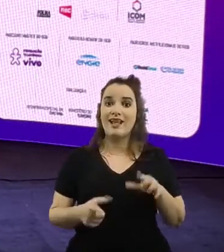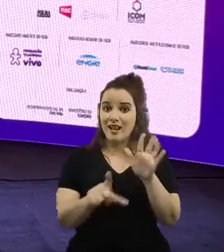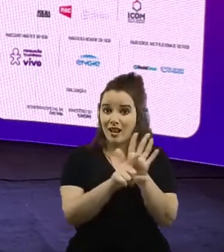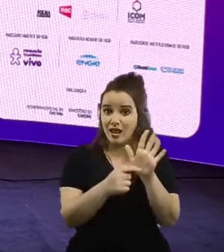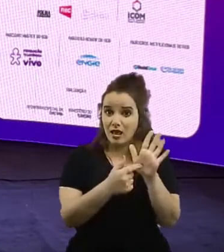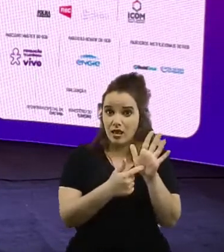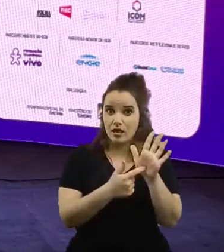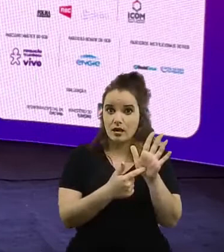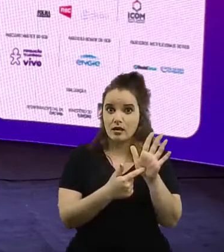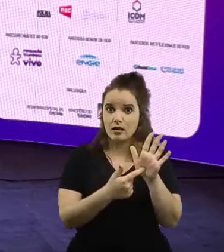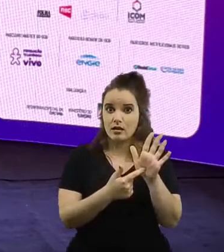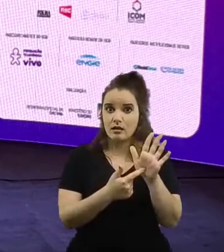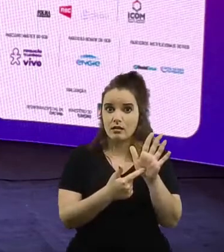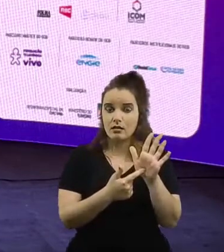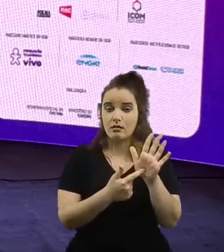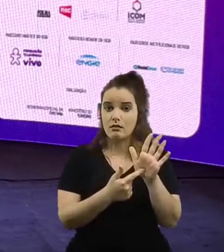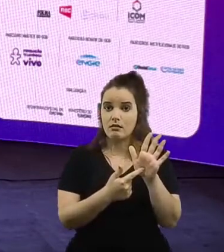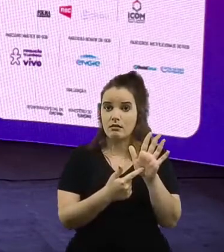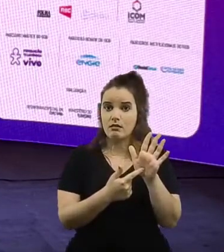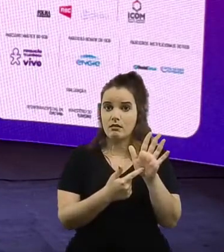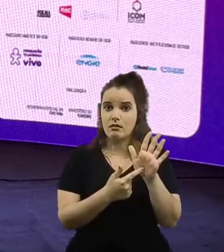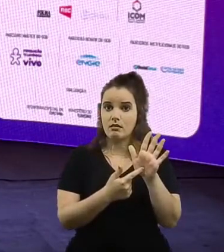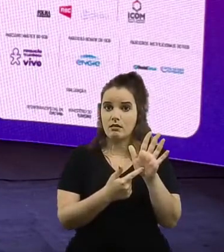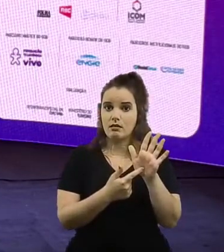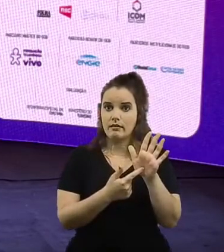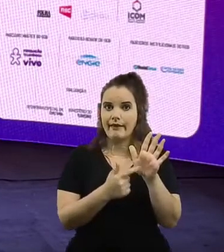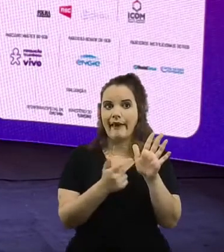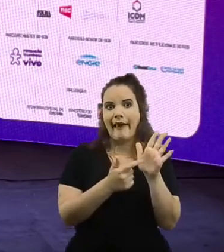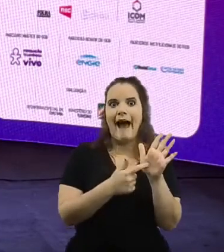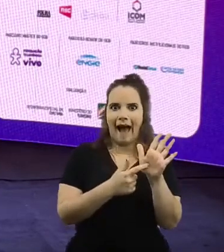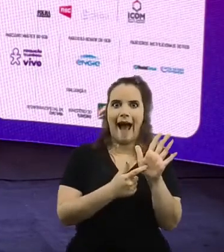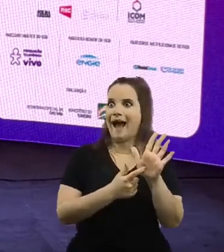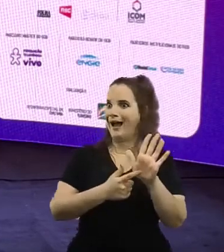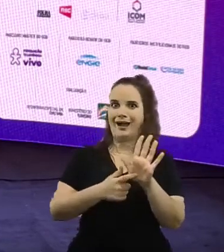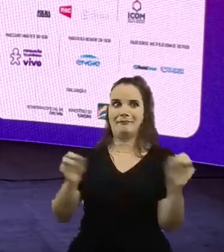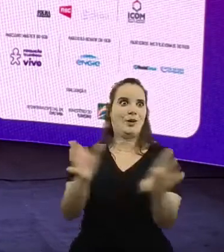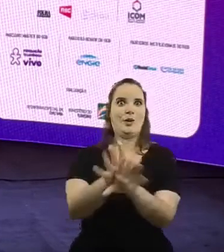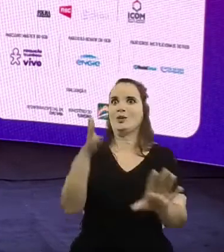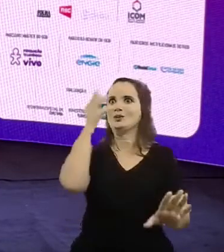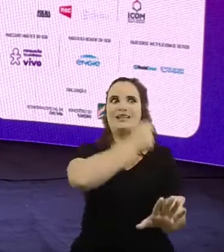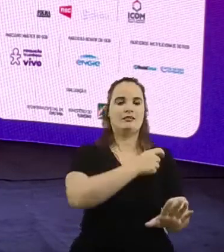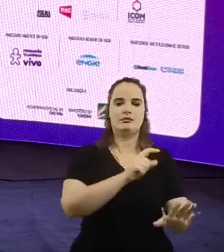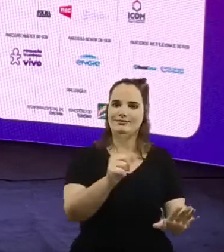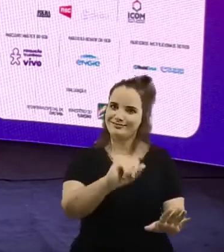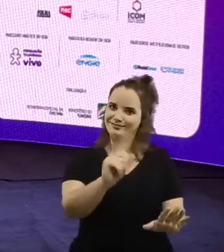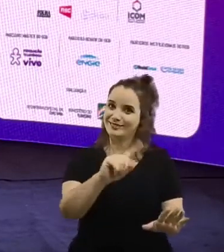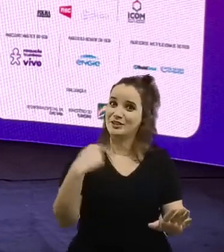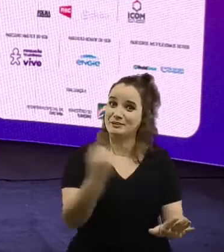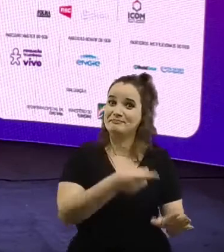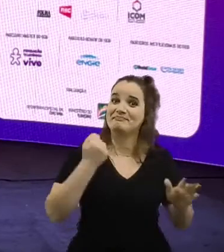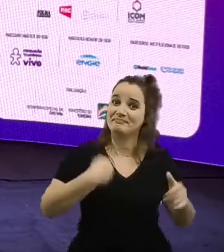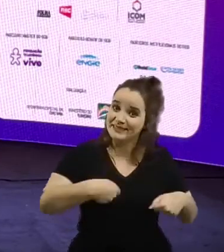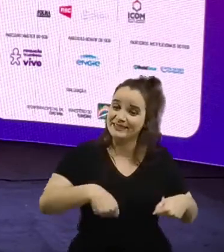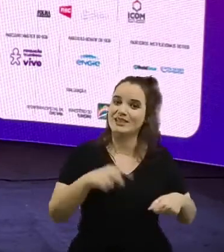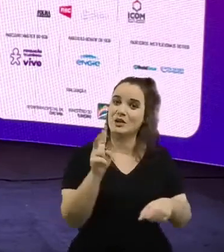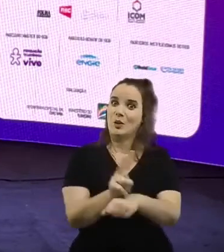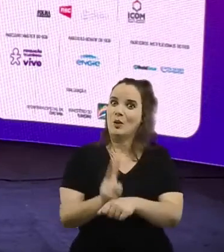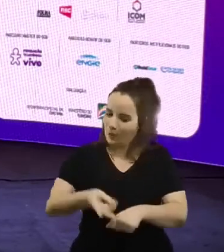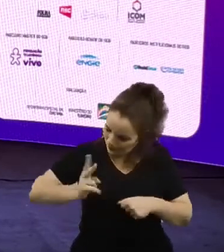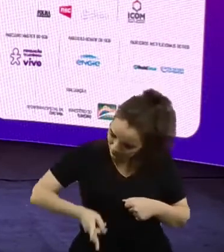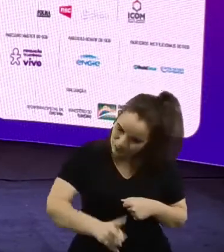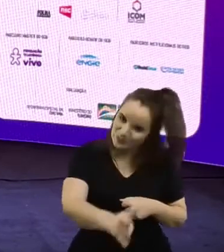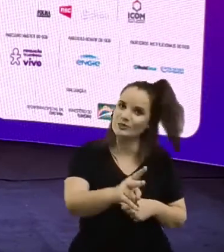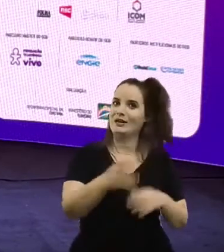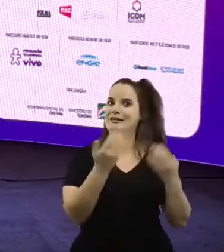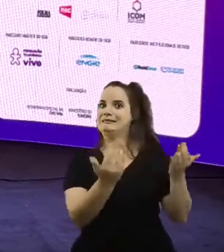a necessidade que a gente tem de continuar sendo desconfiado, certo? E por que eu estou dizendo isso? A Lei Geral de Proteção de